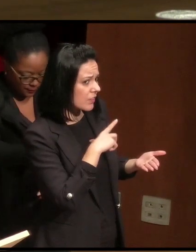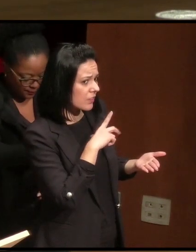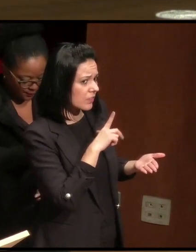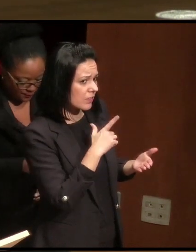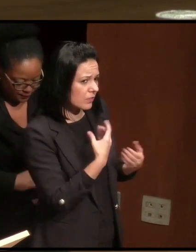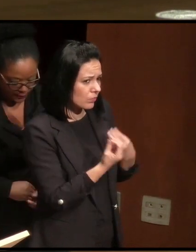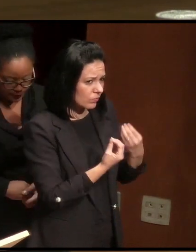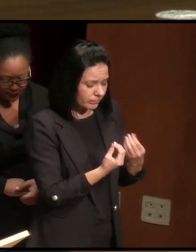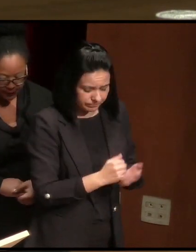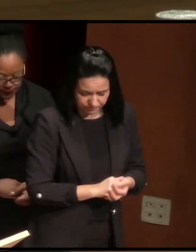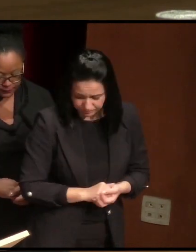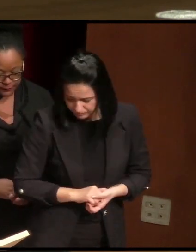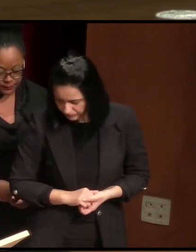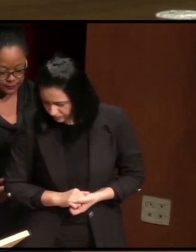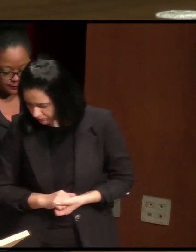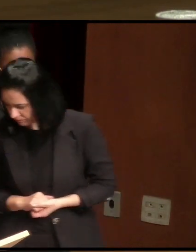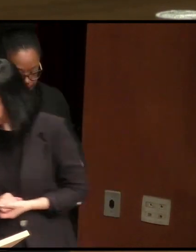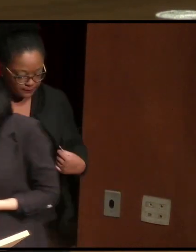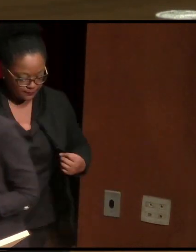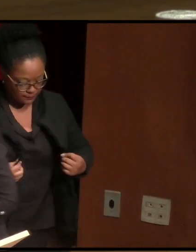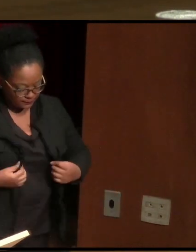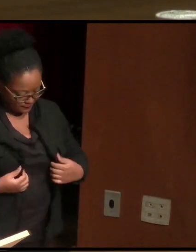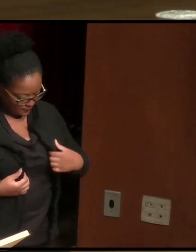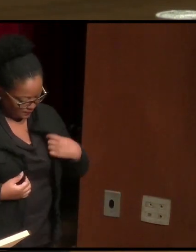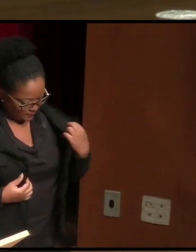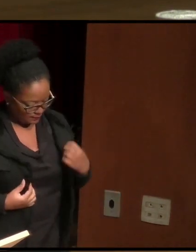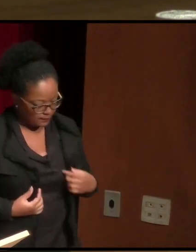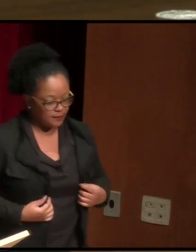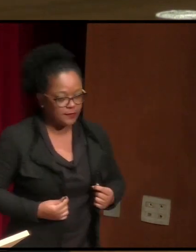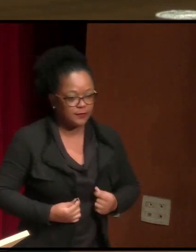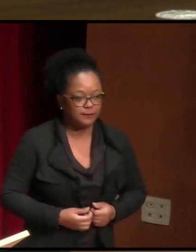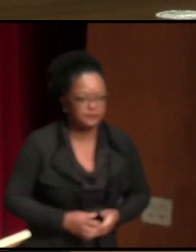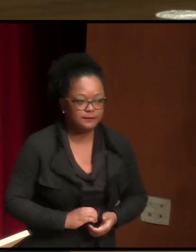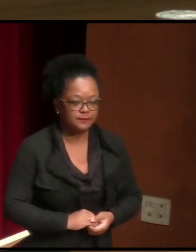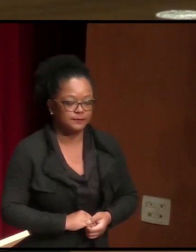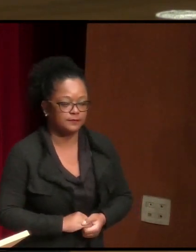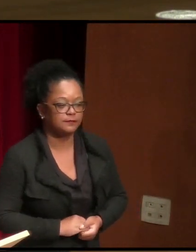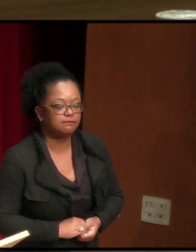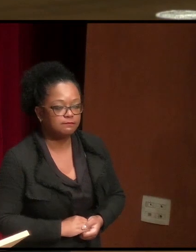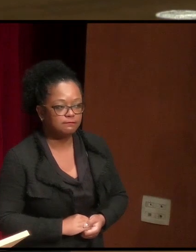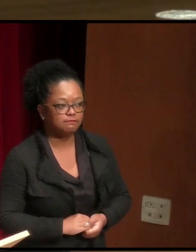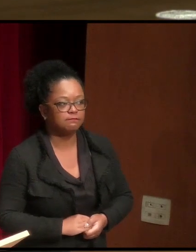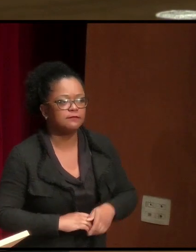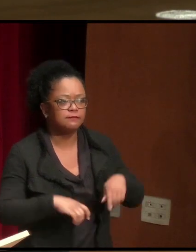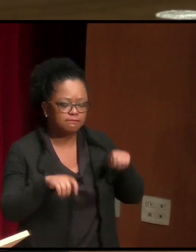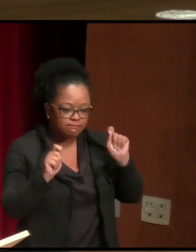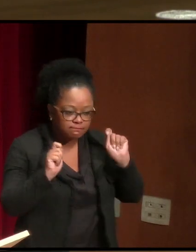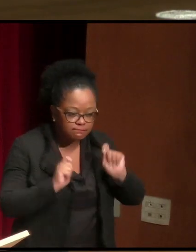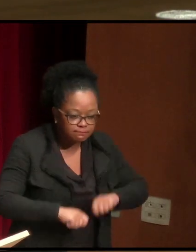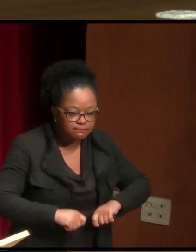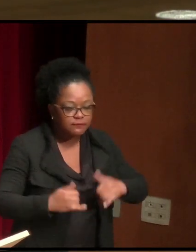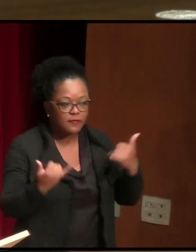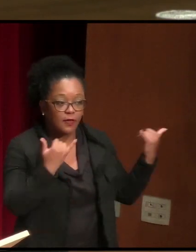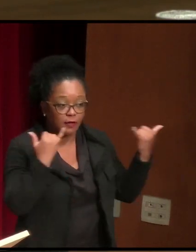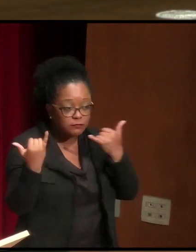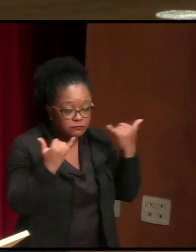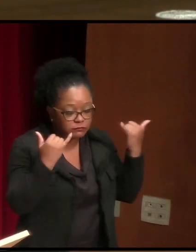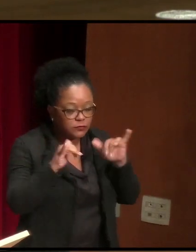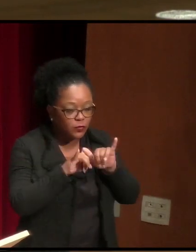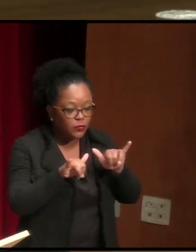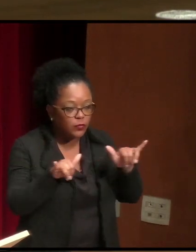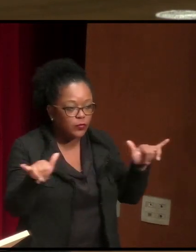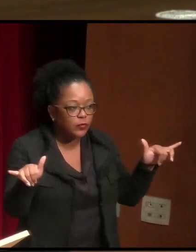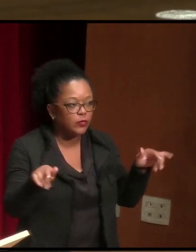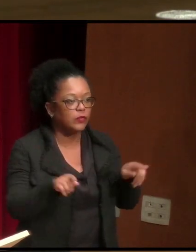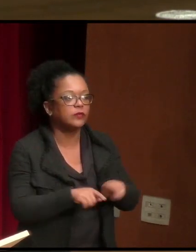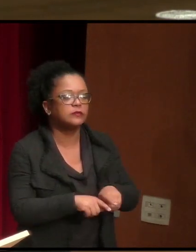um áudio. Uhum. Na escola dominical, você pode gravar as lições. Você pode informar, por exemplo, o que vai ser pregado